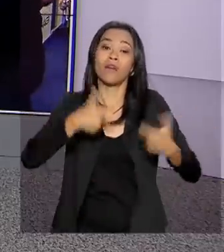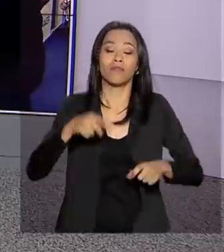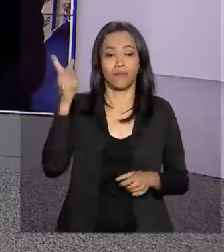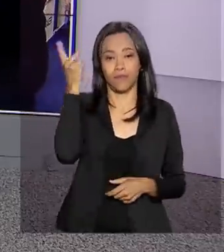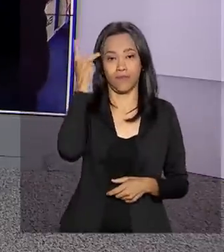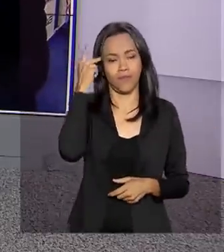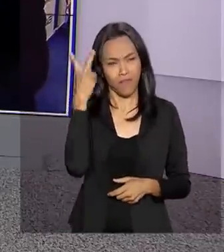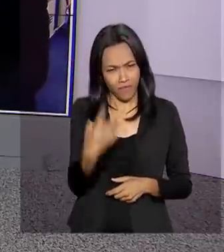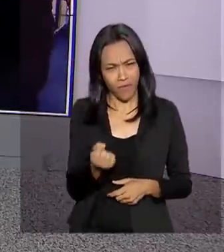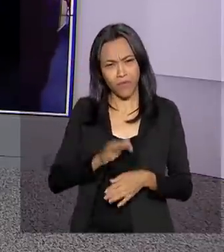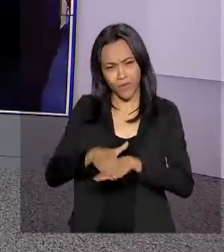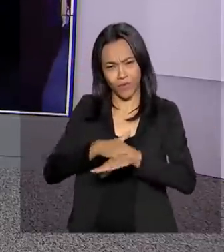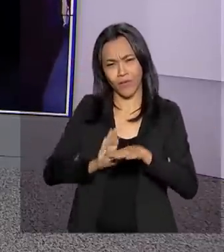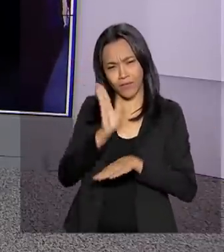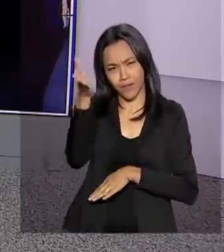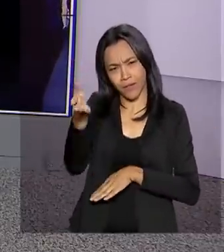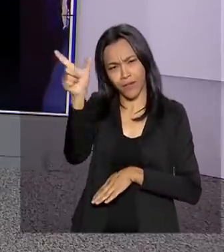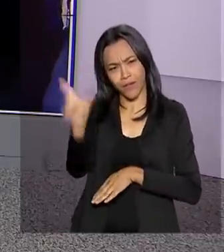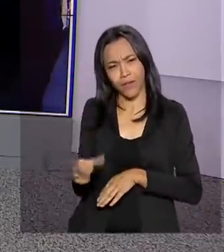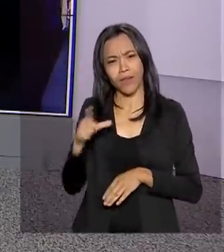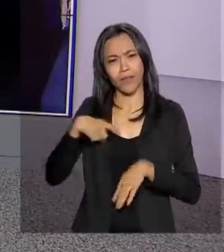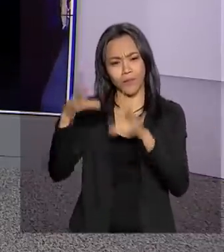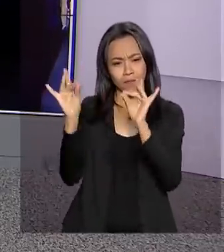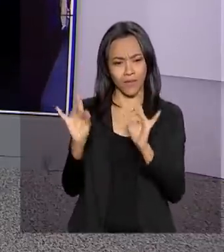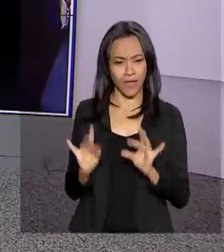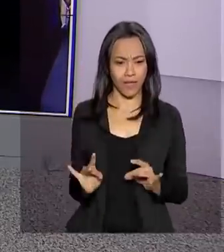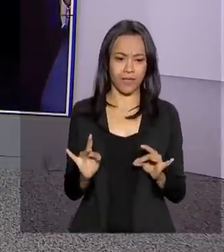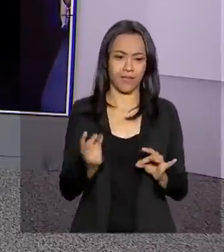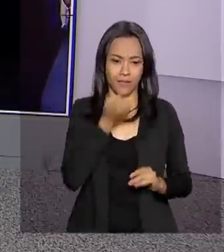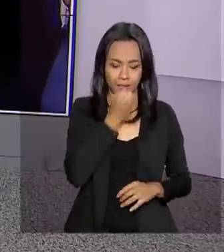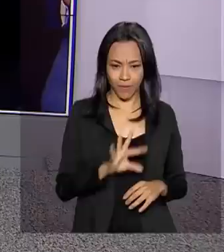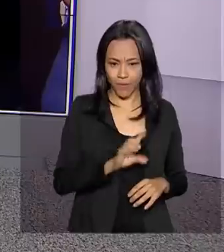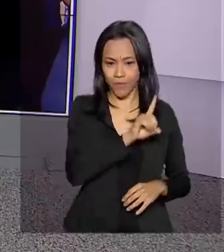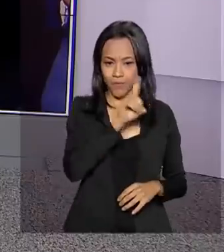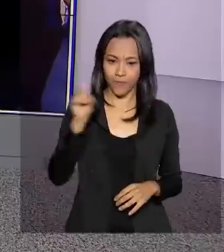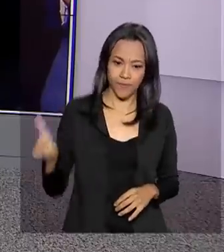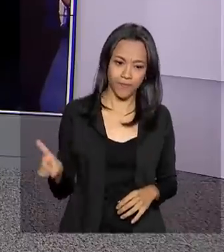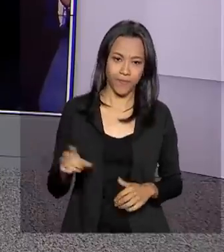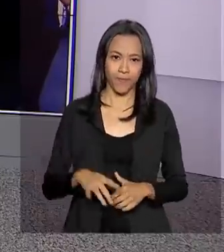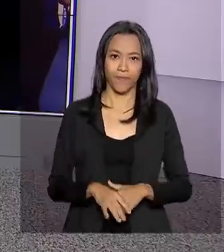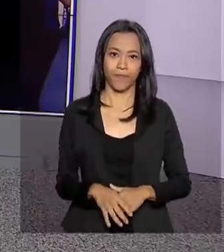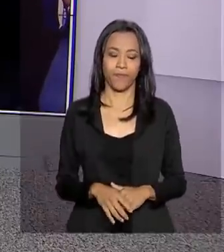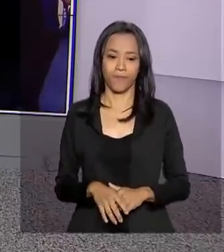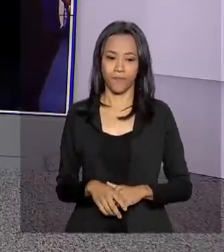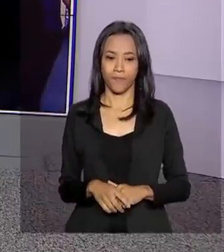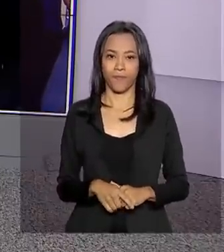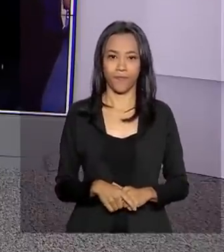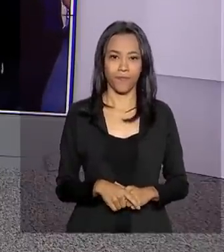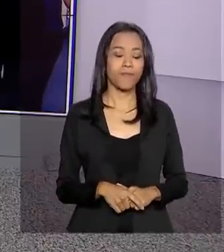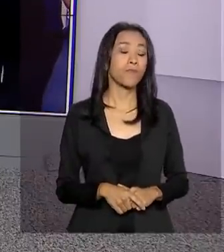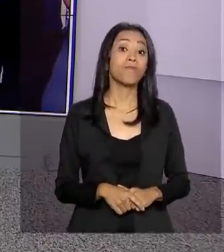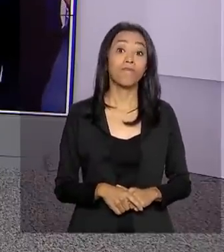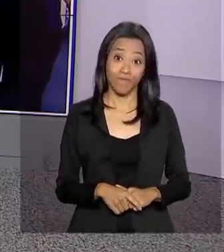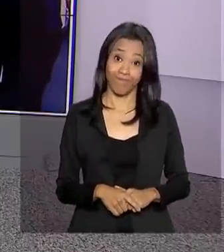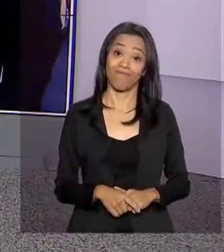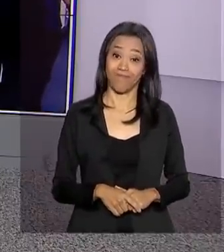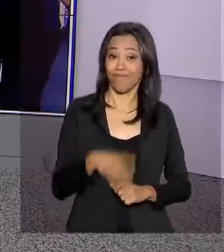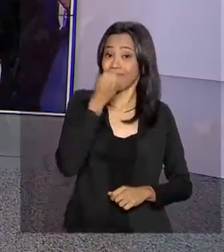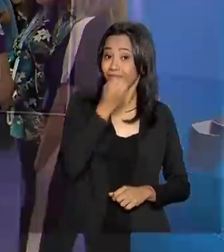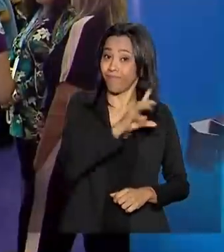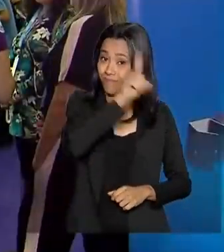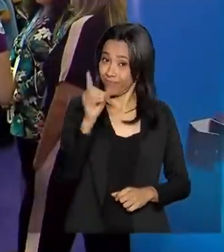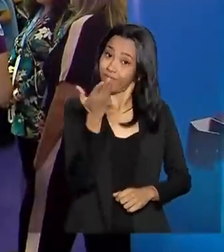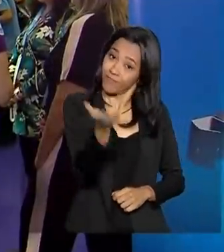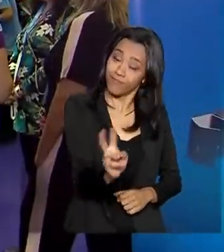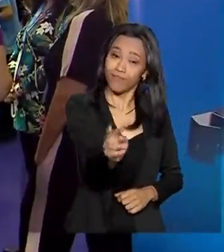conversar com ricardo ferraço que tem os detalhes ao vivo pra gente o ricardo bom dia bom dia carla bom dia você